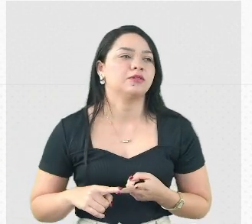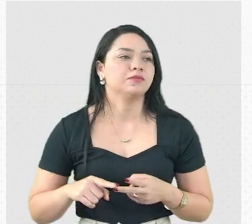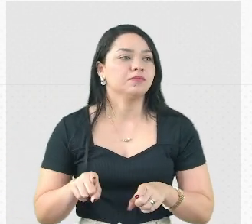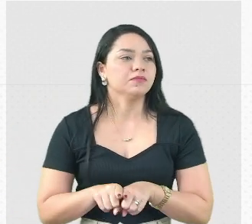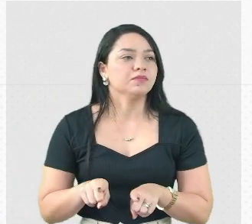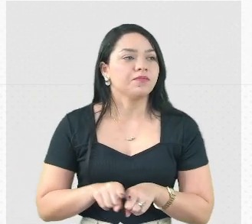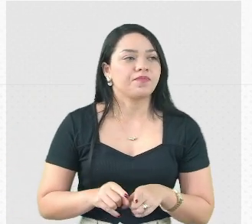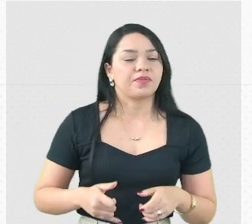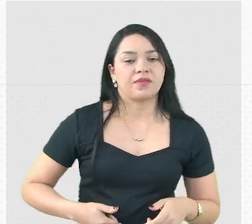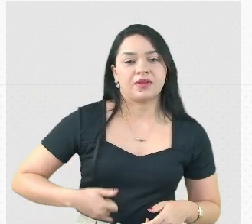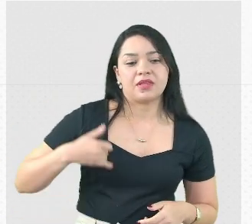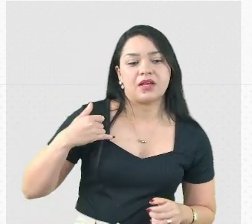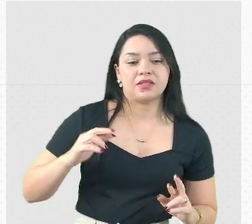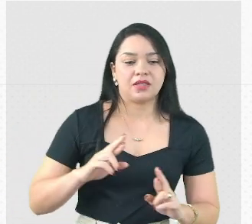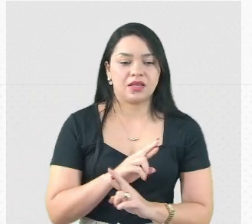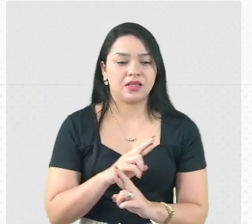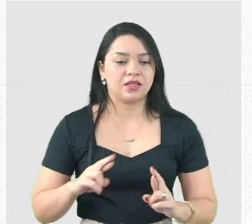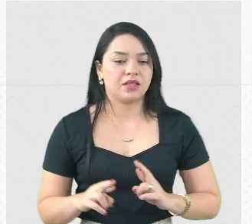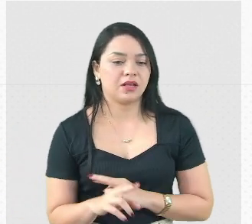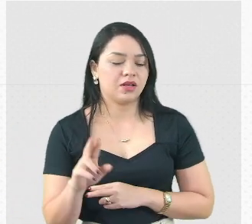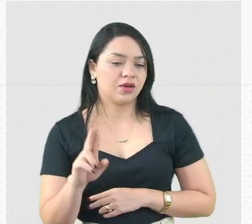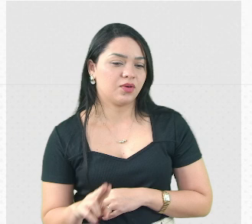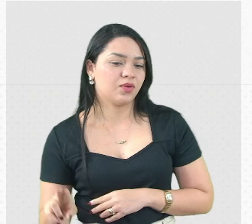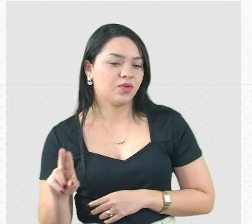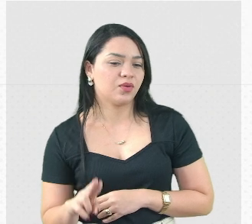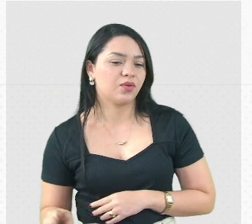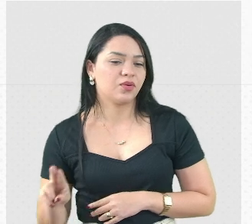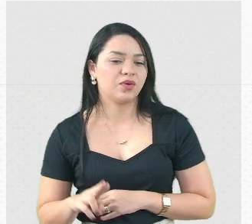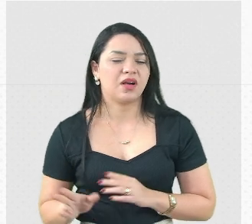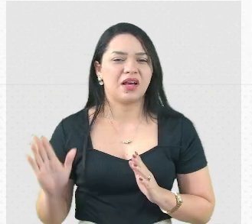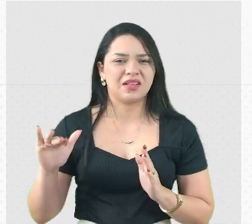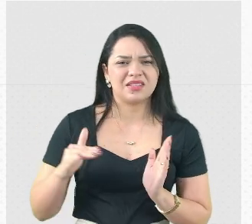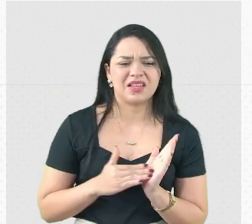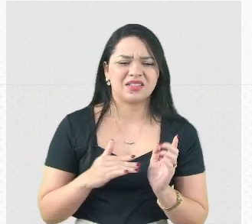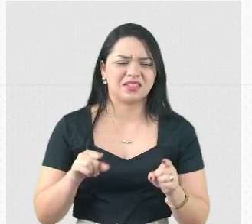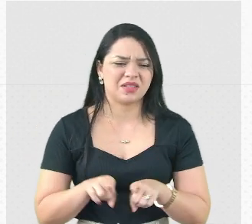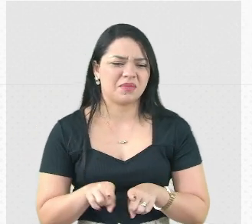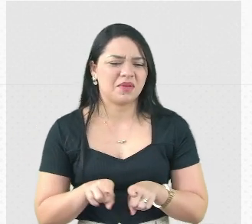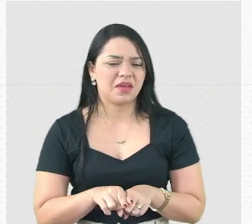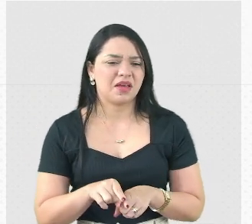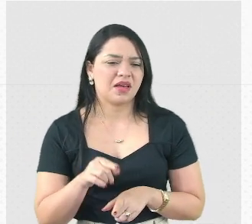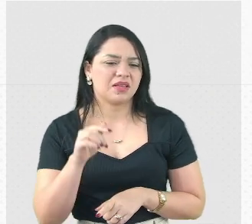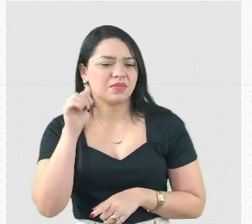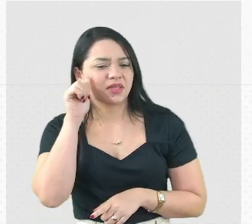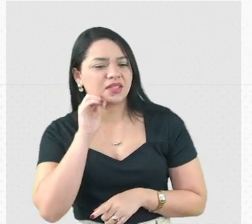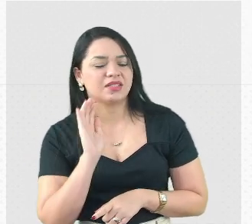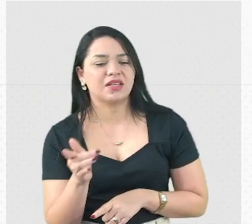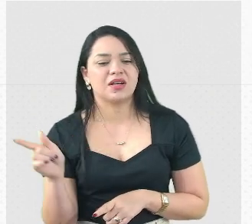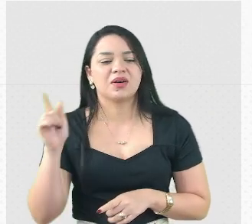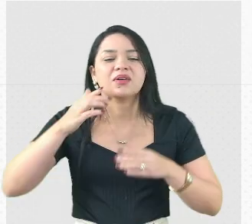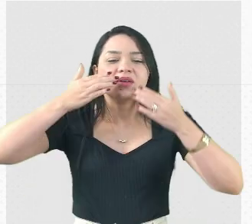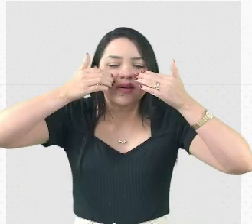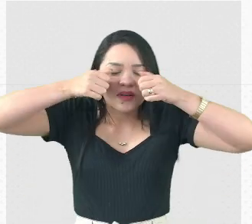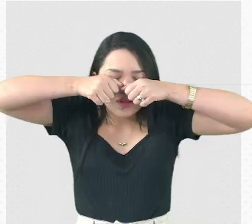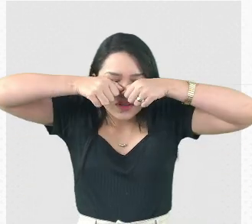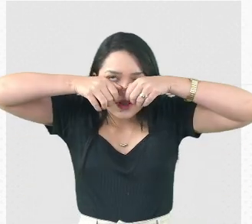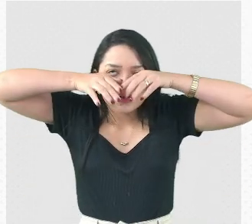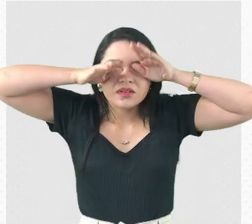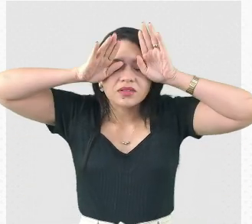a vaidade exagerada em relação ao uso, às questões estéticas. As meninas desde jovens já com cílios,